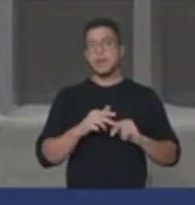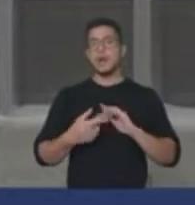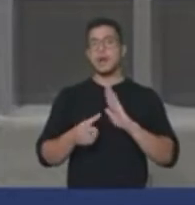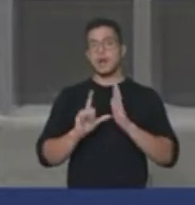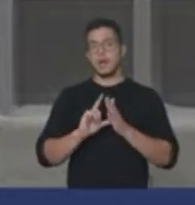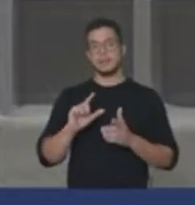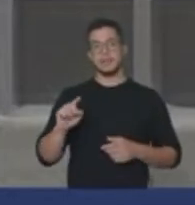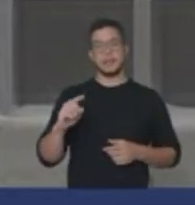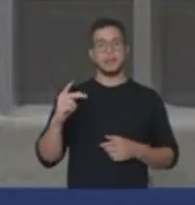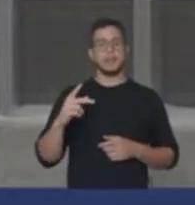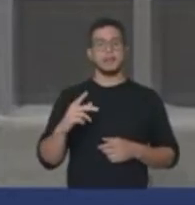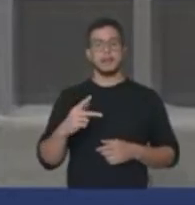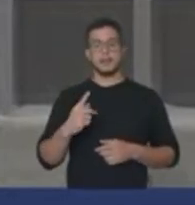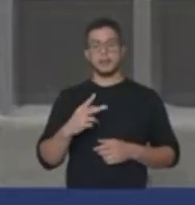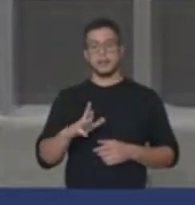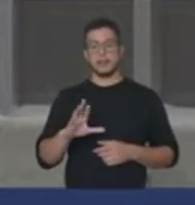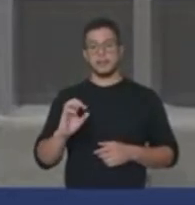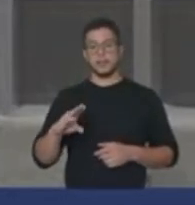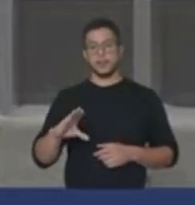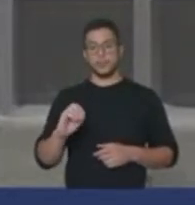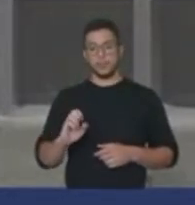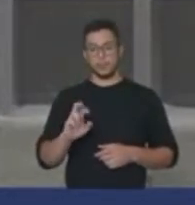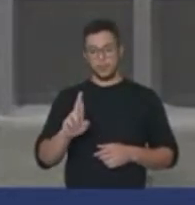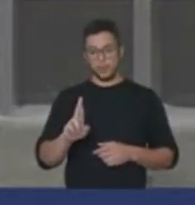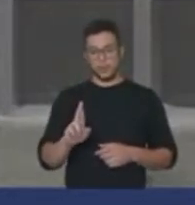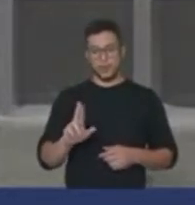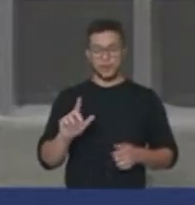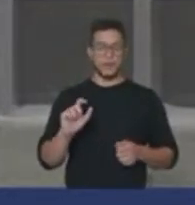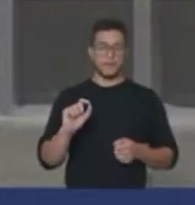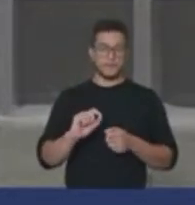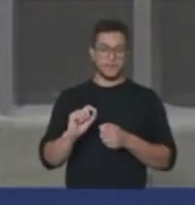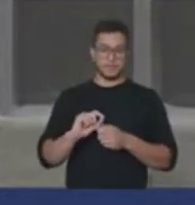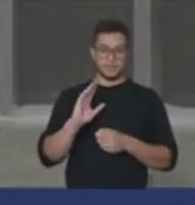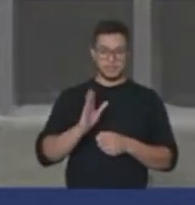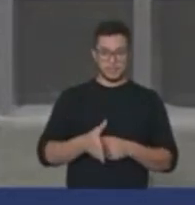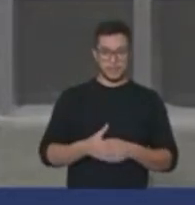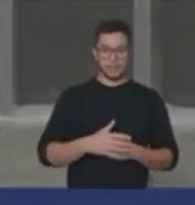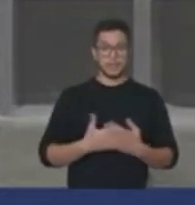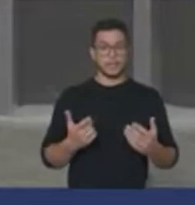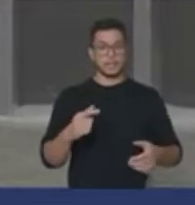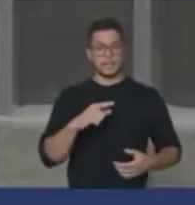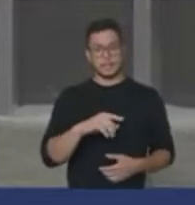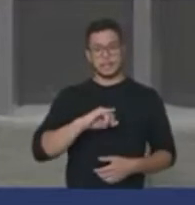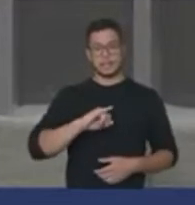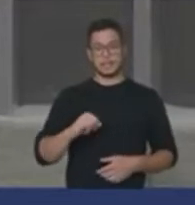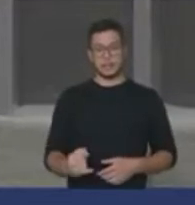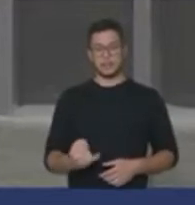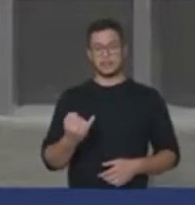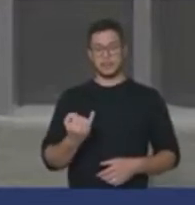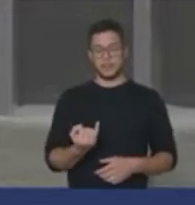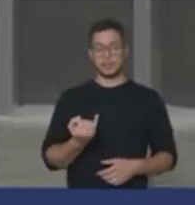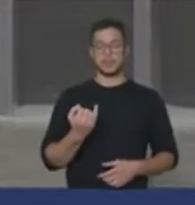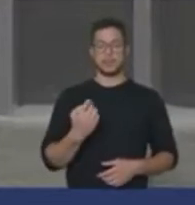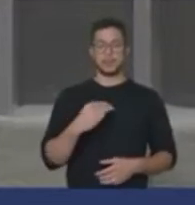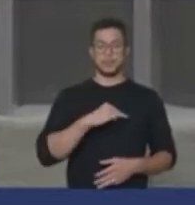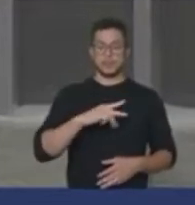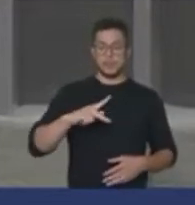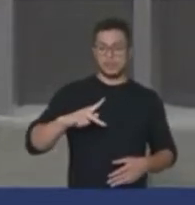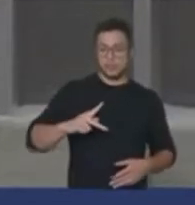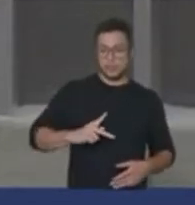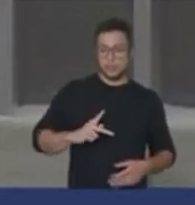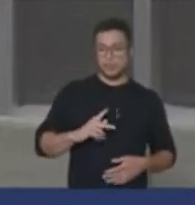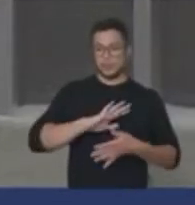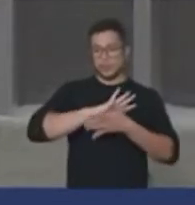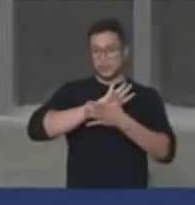justiça, e o fez utilizando o Ministério Público com as piores intenções e desmoralizando a